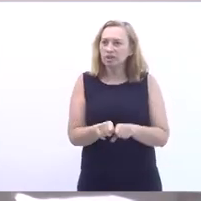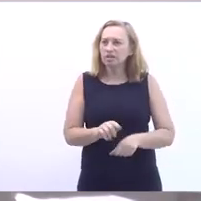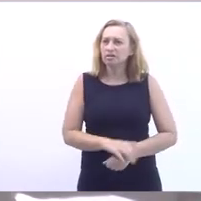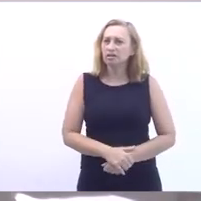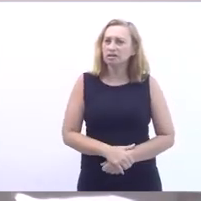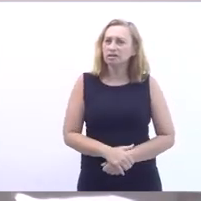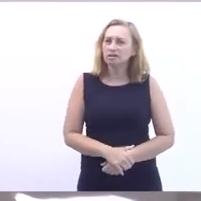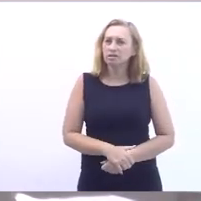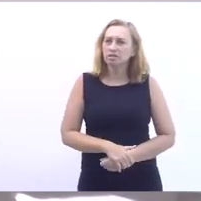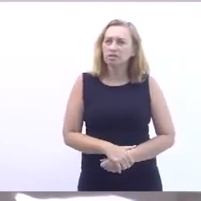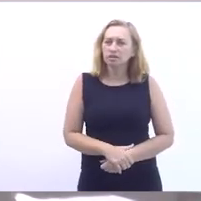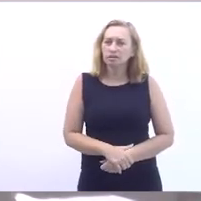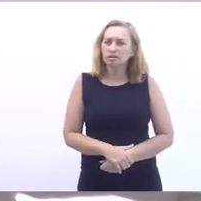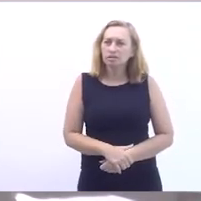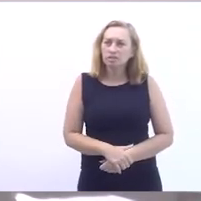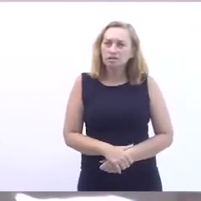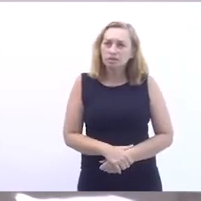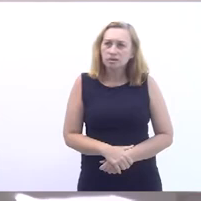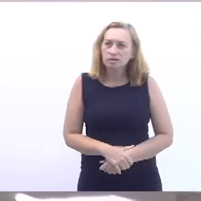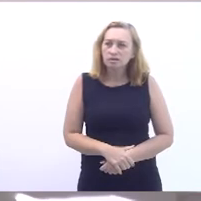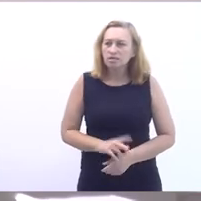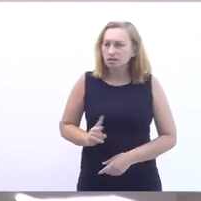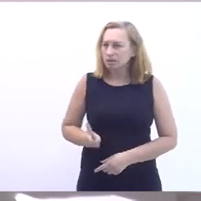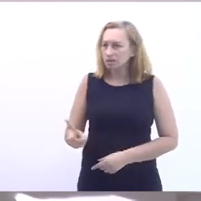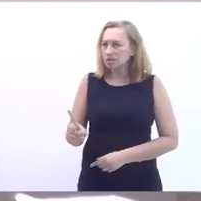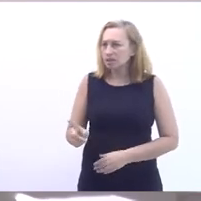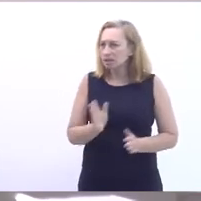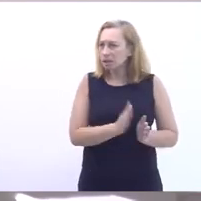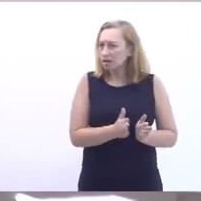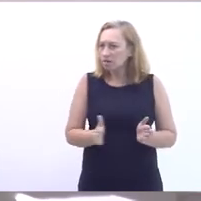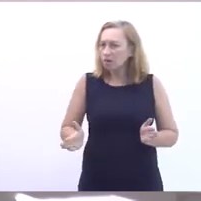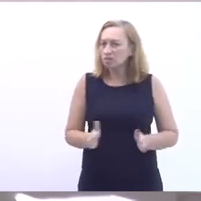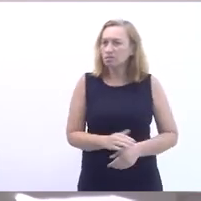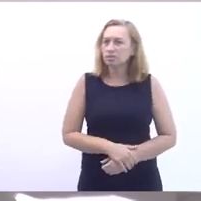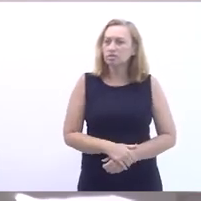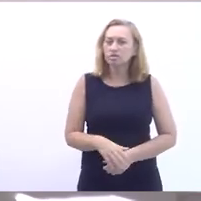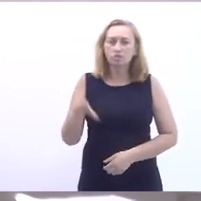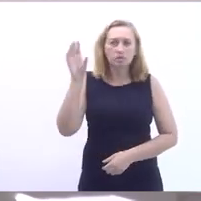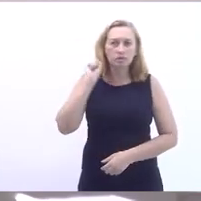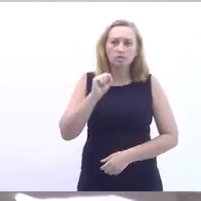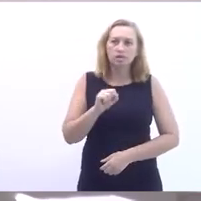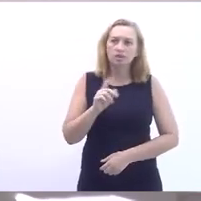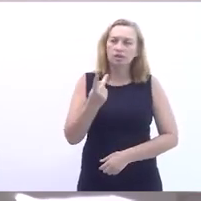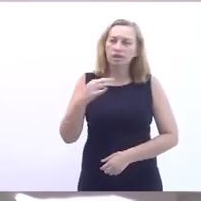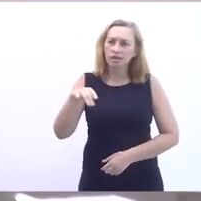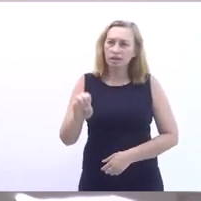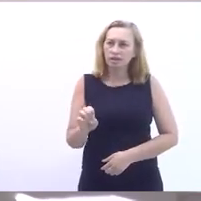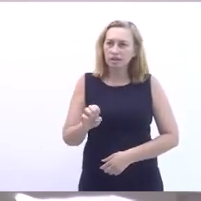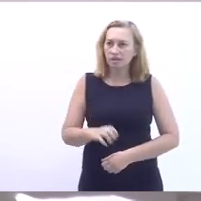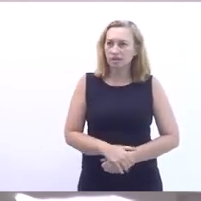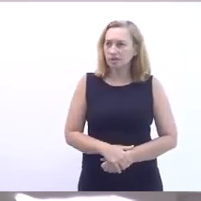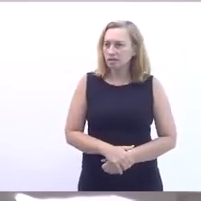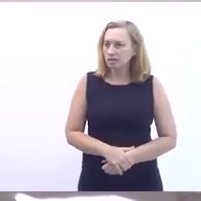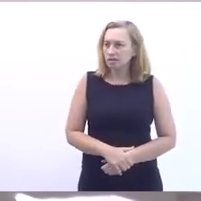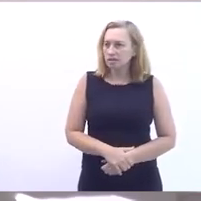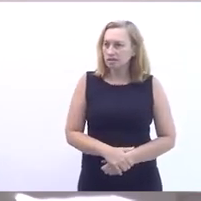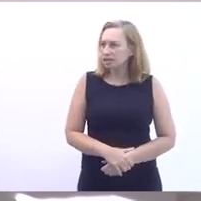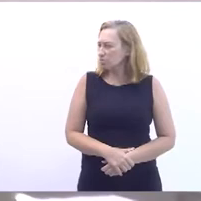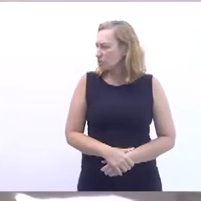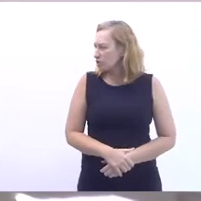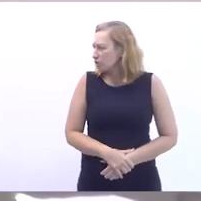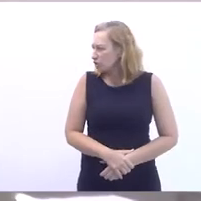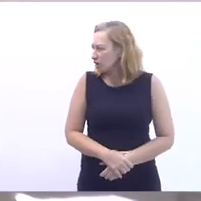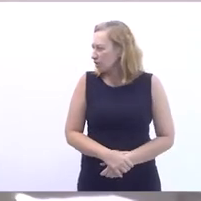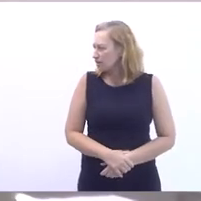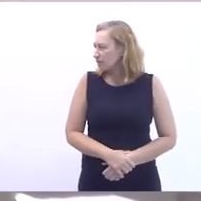fala na Mas vamos seguir então a ordem é ouvindo o Henrique Palmieri por favor uma honra